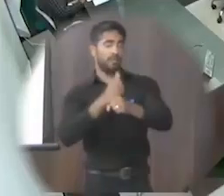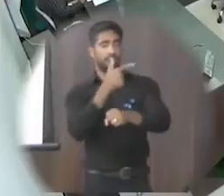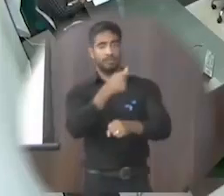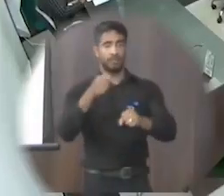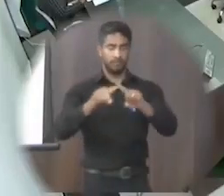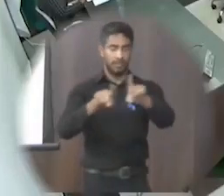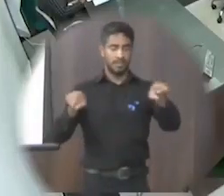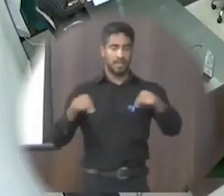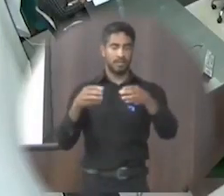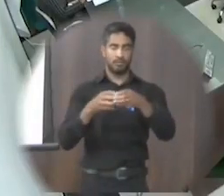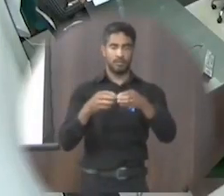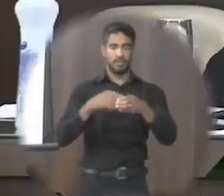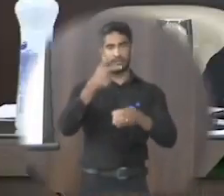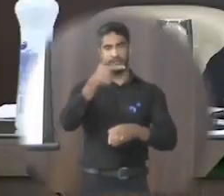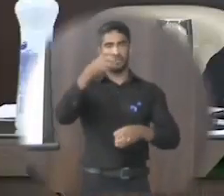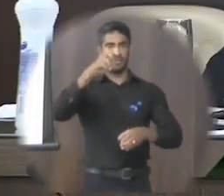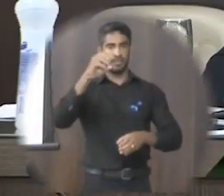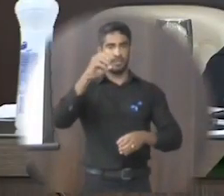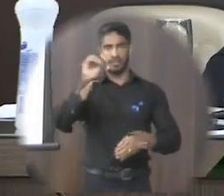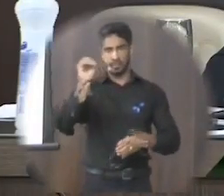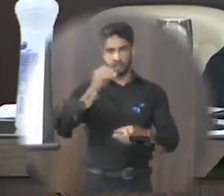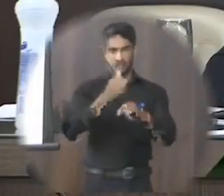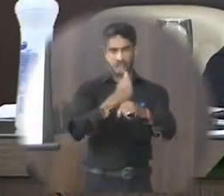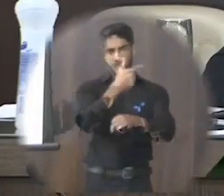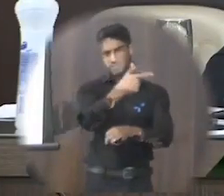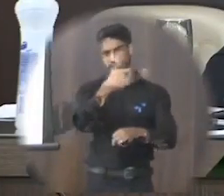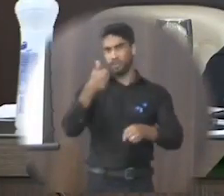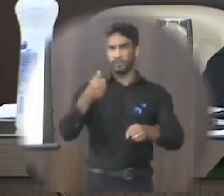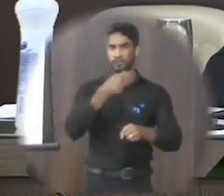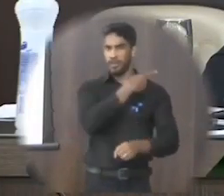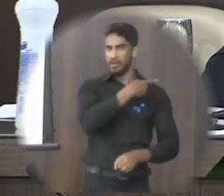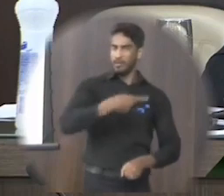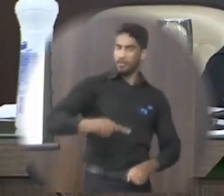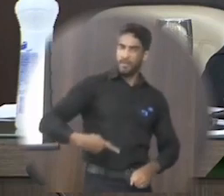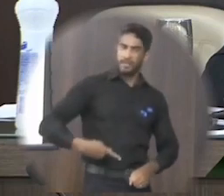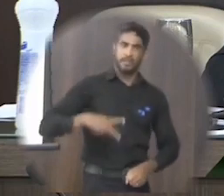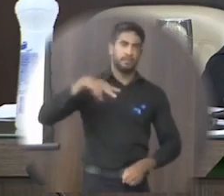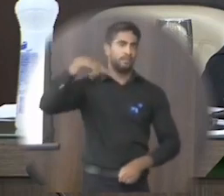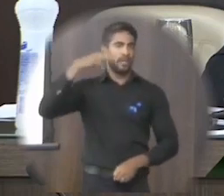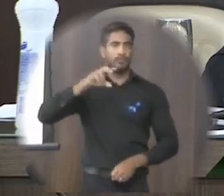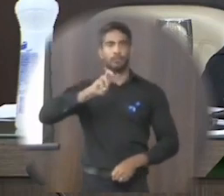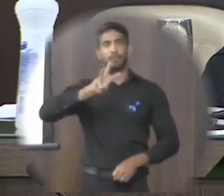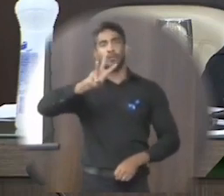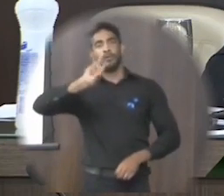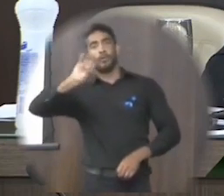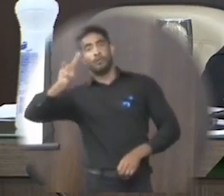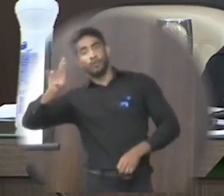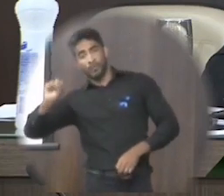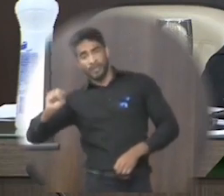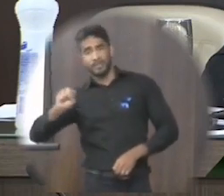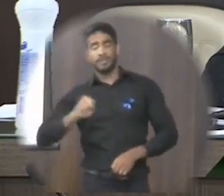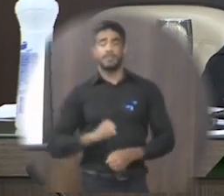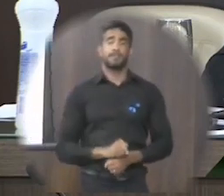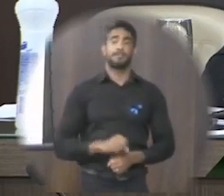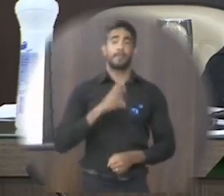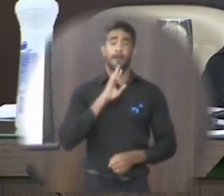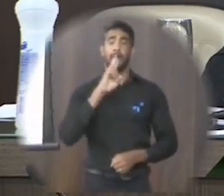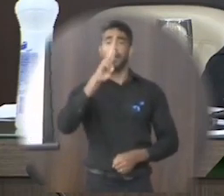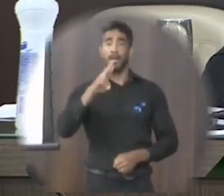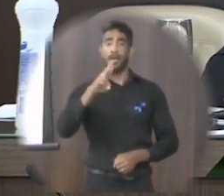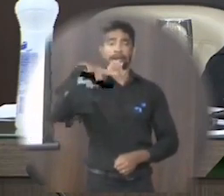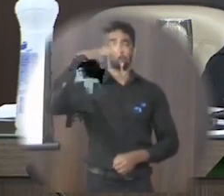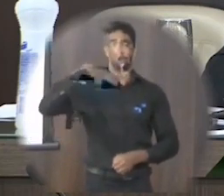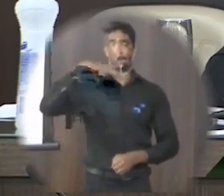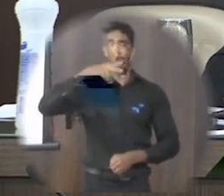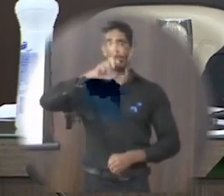Sala da comissão, 25 de outubro de 2021. Presidente é o vereador Wyris Carlos Lopes. Relator é o